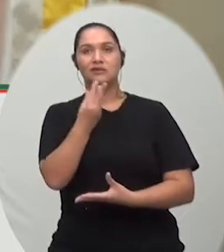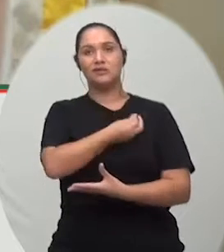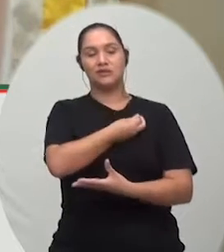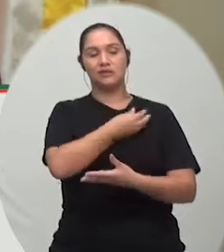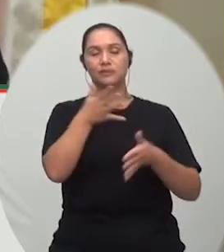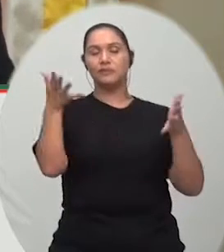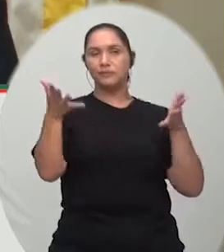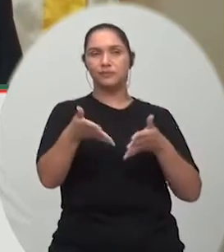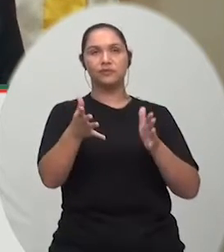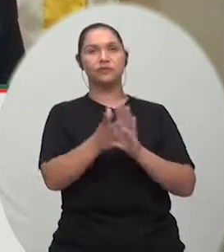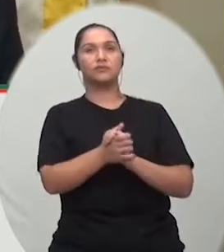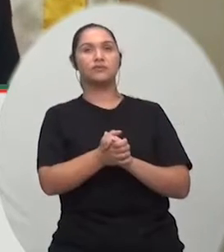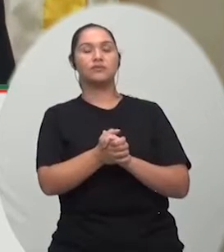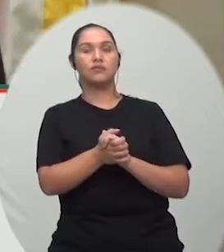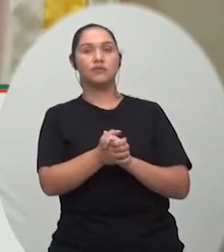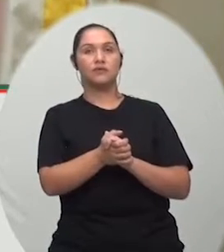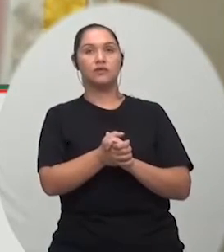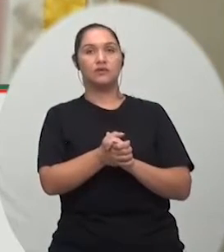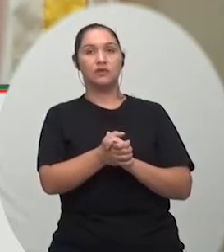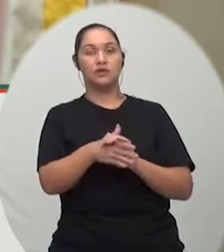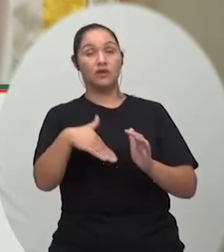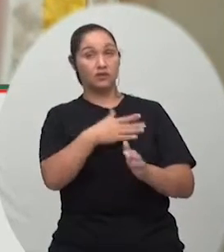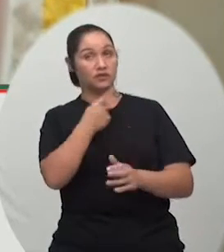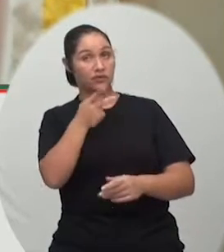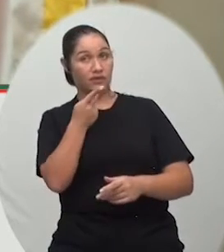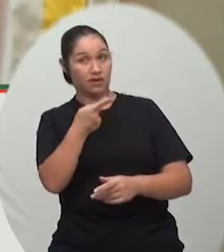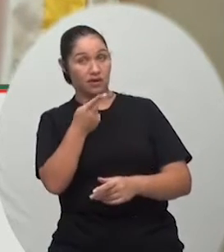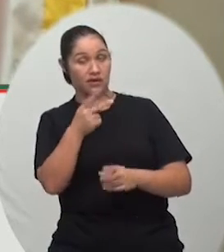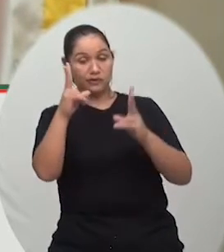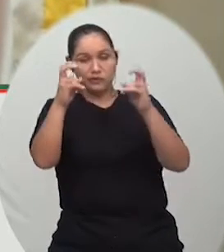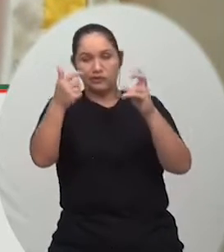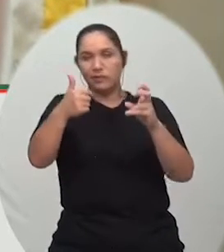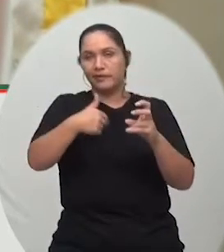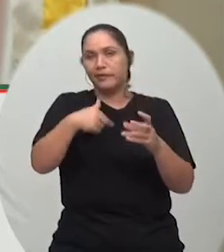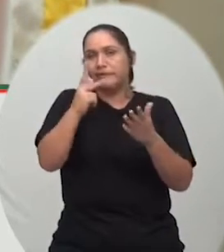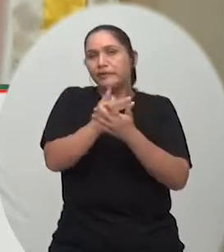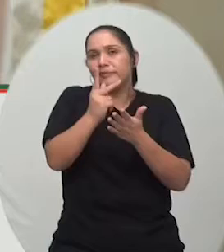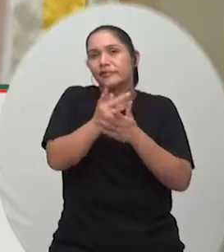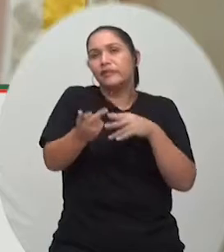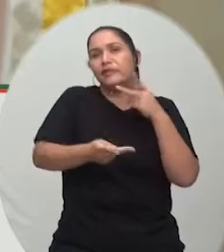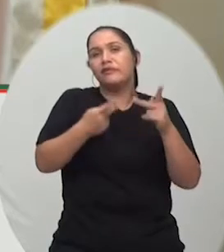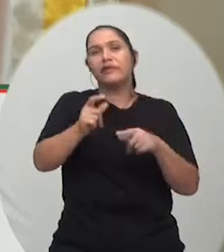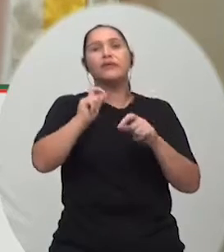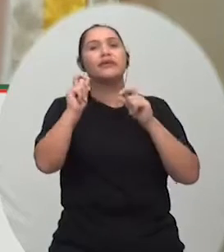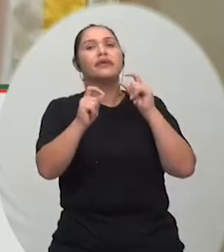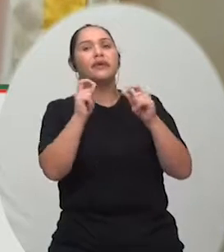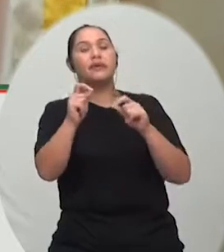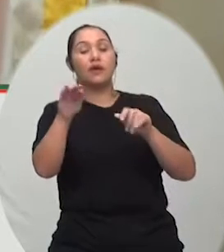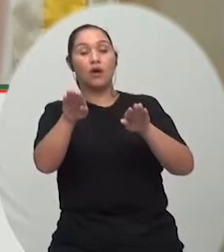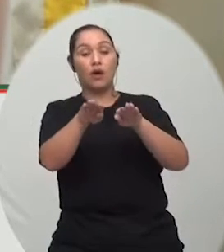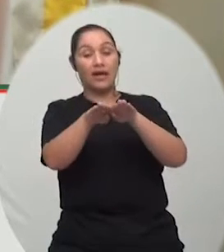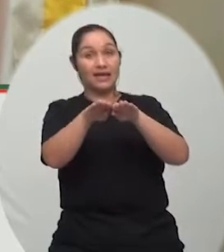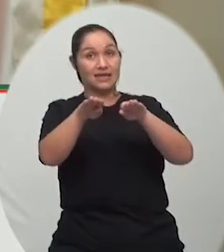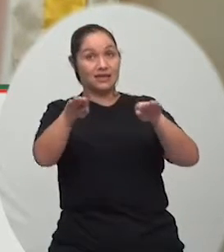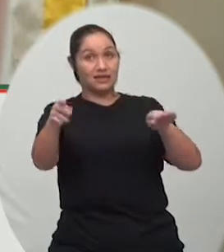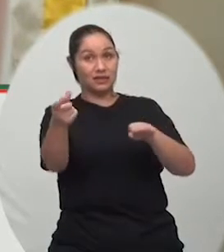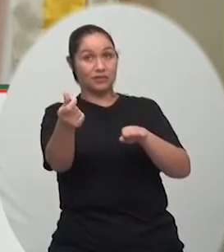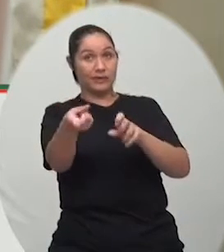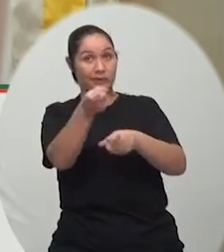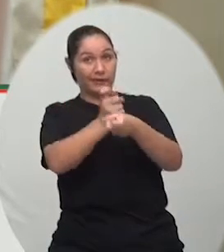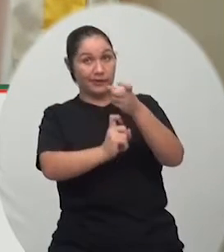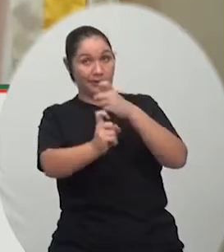Vou reiterar aquilo que eu tenho falado e há muito. O equilíbrio econômico-financeiro do município de Criciúma, ele